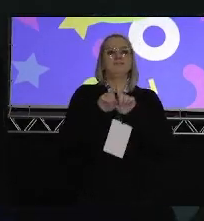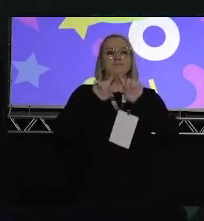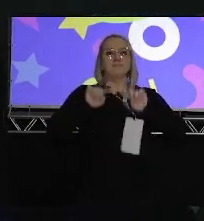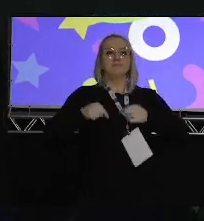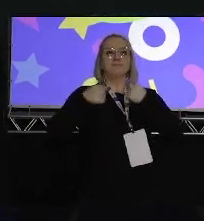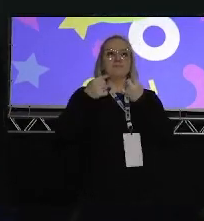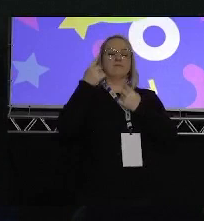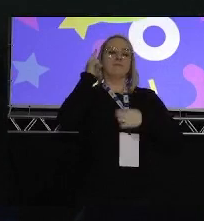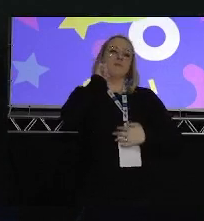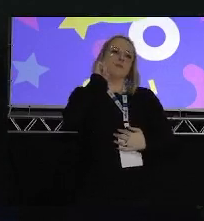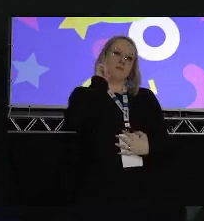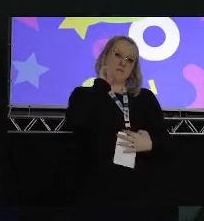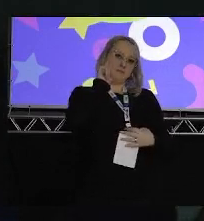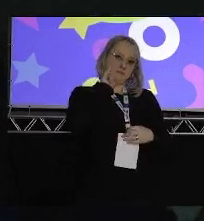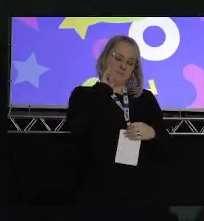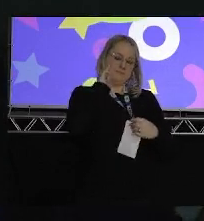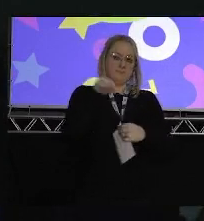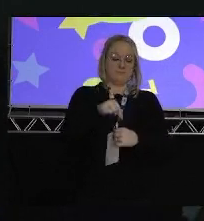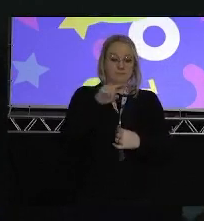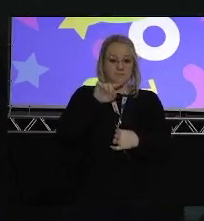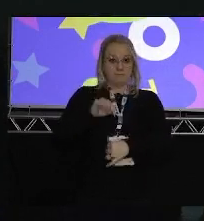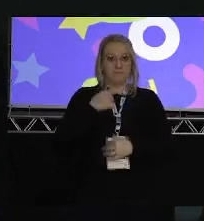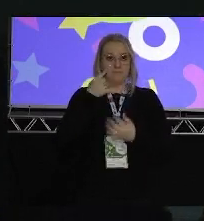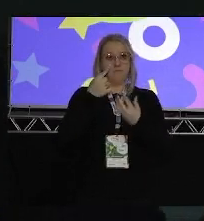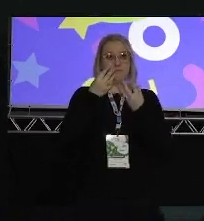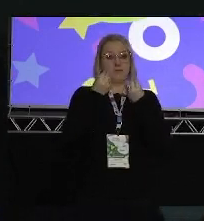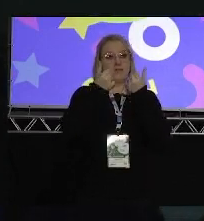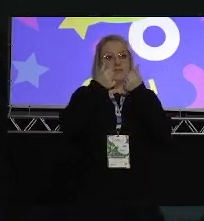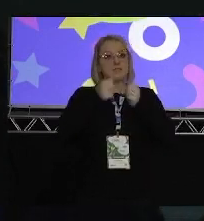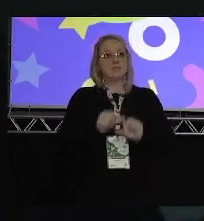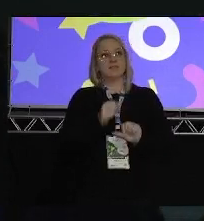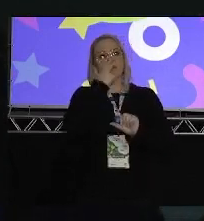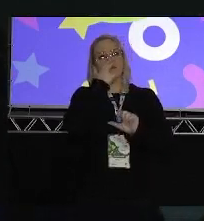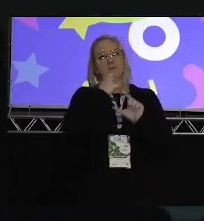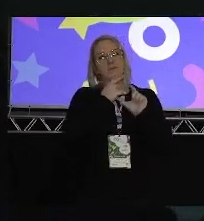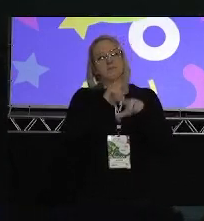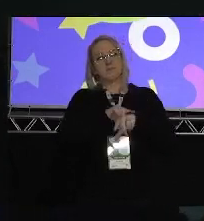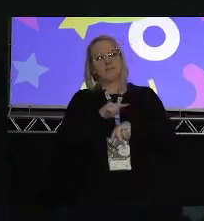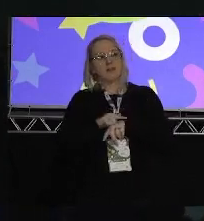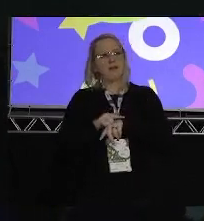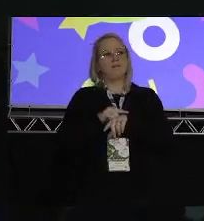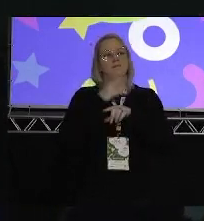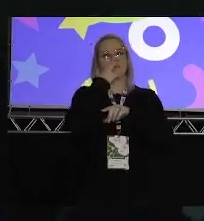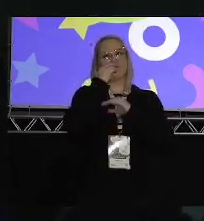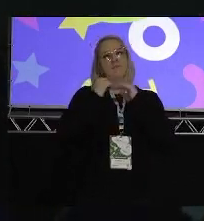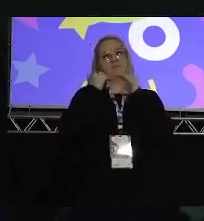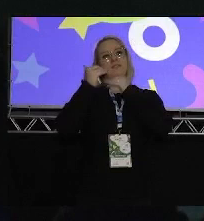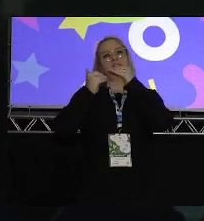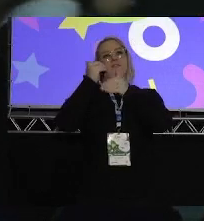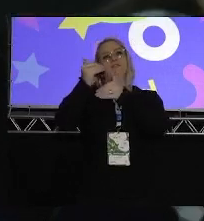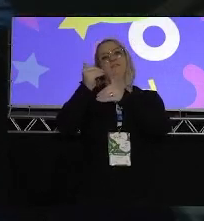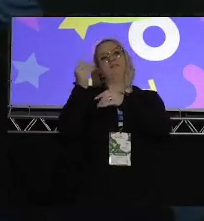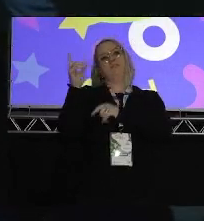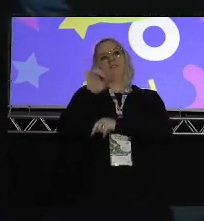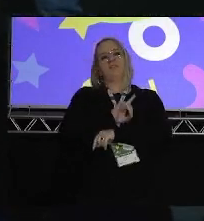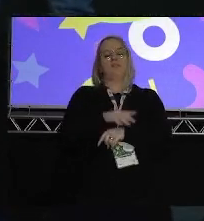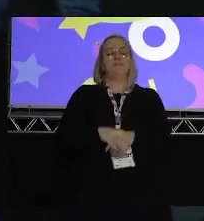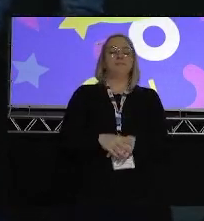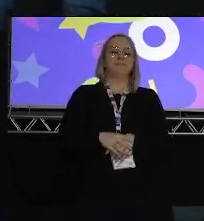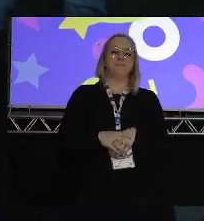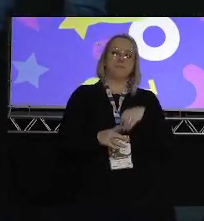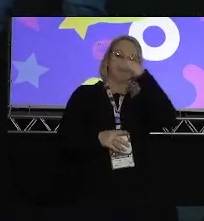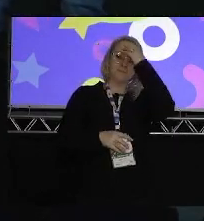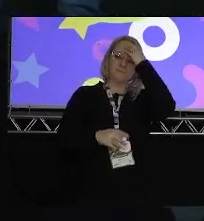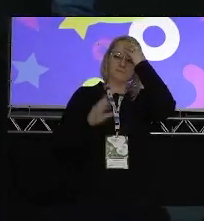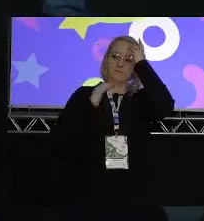dia, né? E nesse desafio aí que muitos estão de escalar agilidade, de fato escalar agilidade, né?